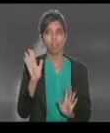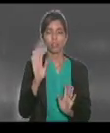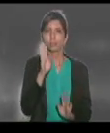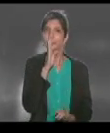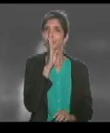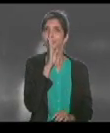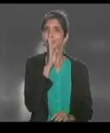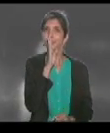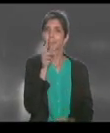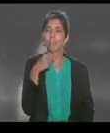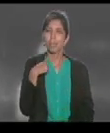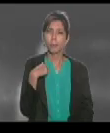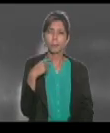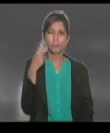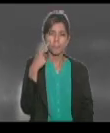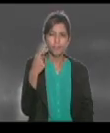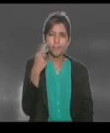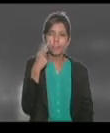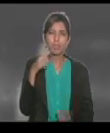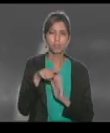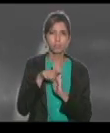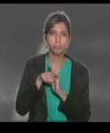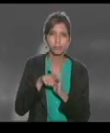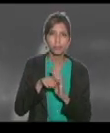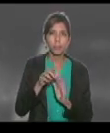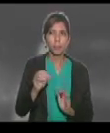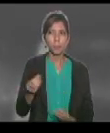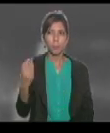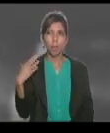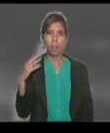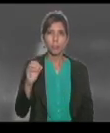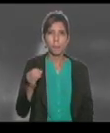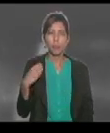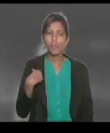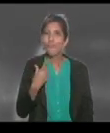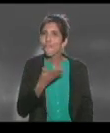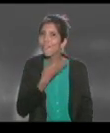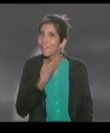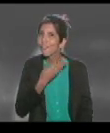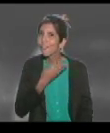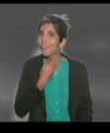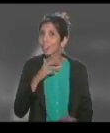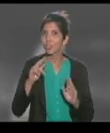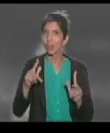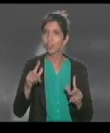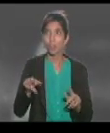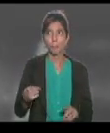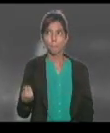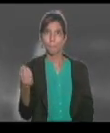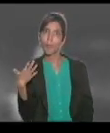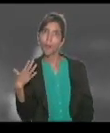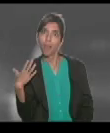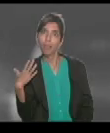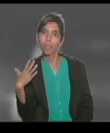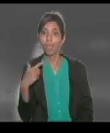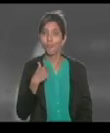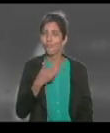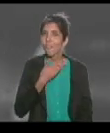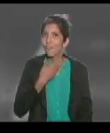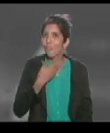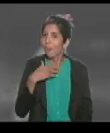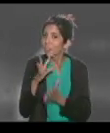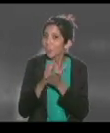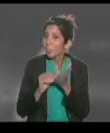falar nada, comecei a acompanhar ele enquanto colocava as pecinhas, eu fazer uma voz interessante. Então, ele colocava e eu fazia